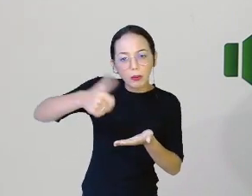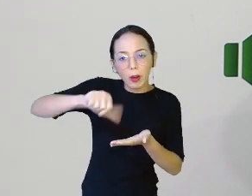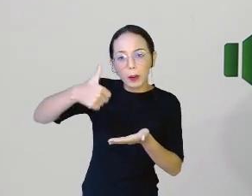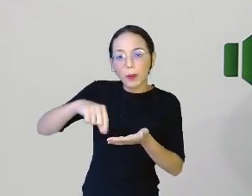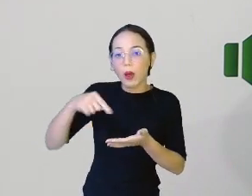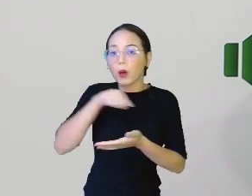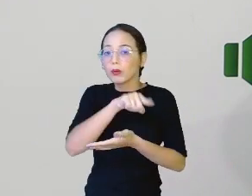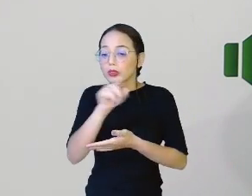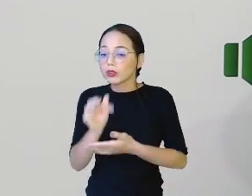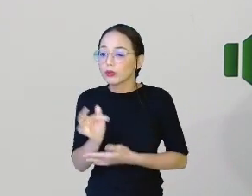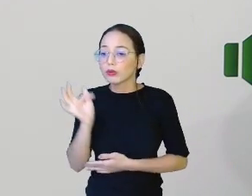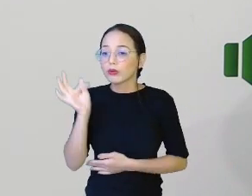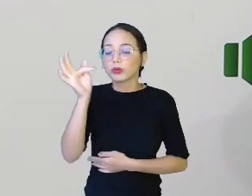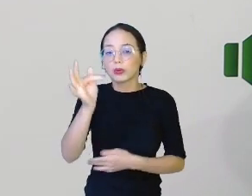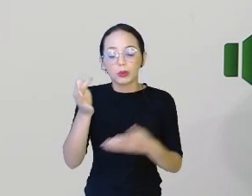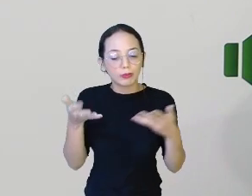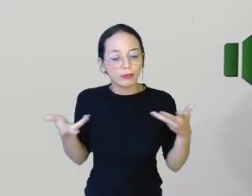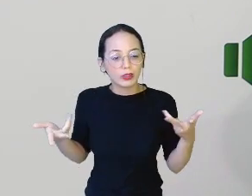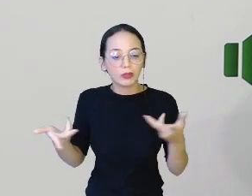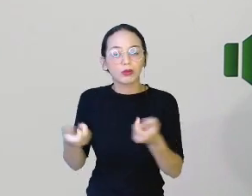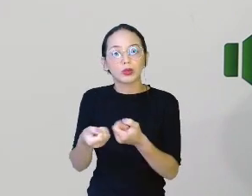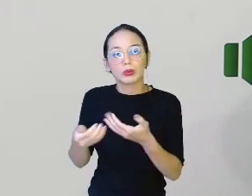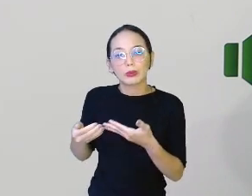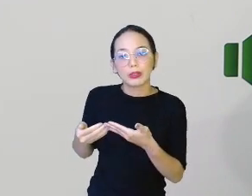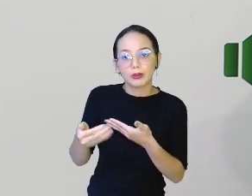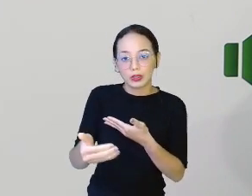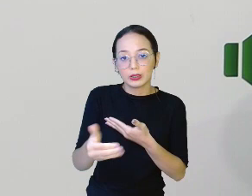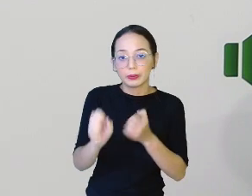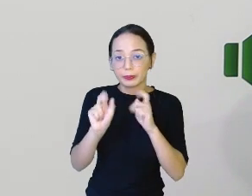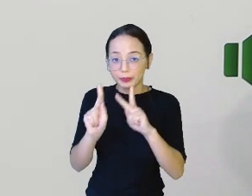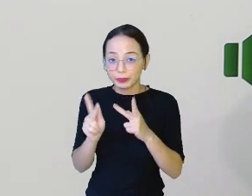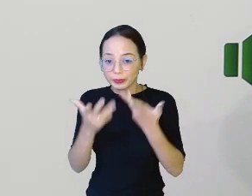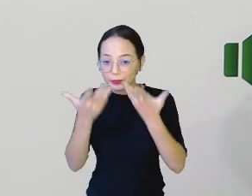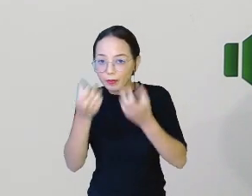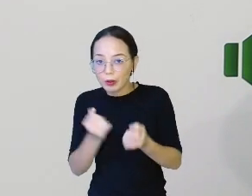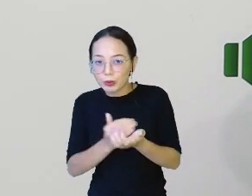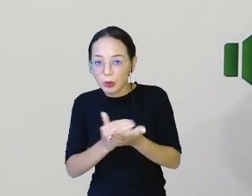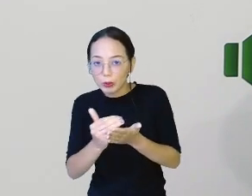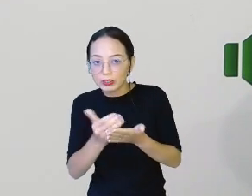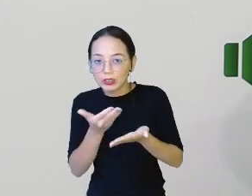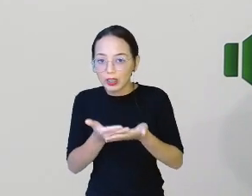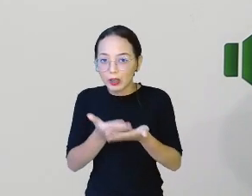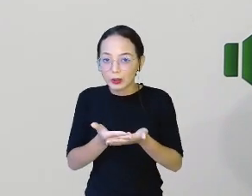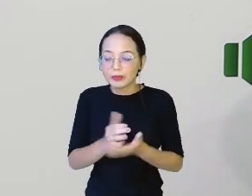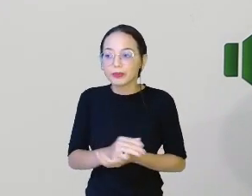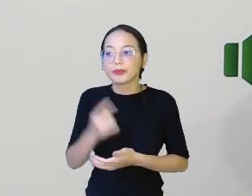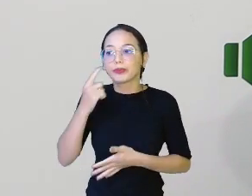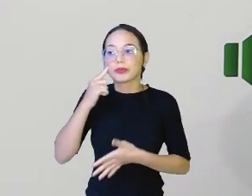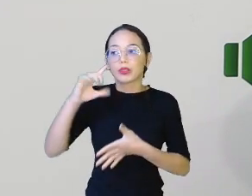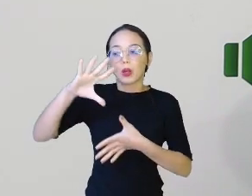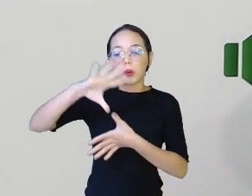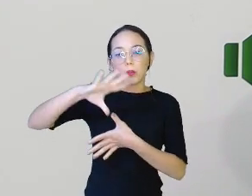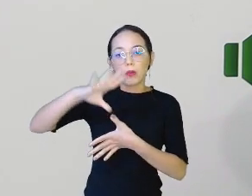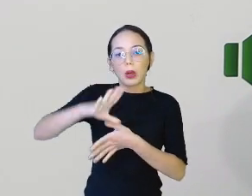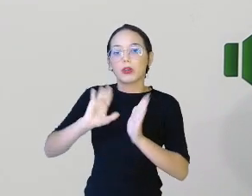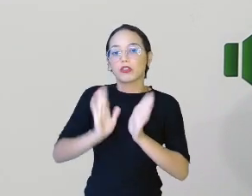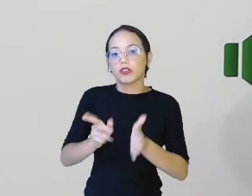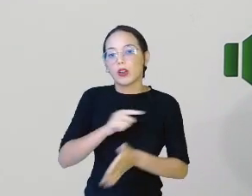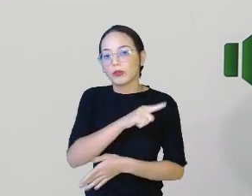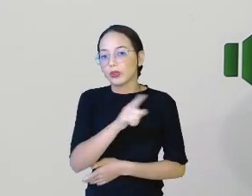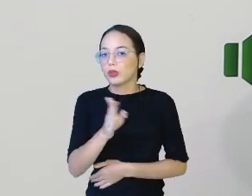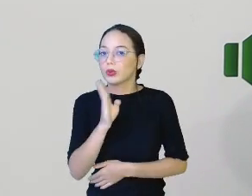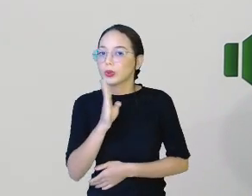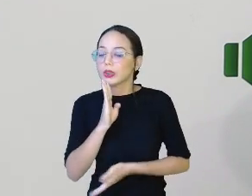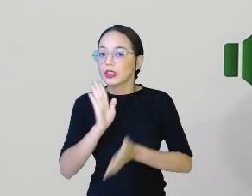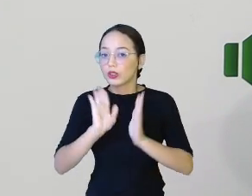você vai ter um futuro brilhante pela frente. Vamos começar a nossa aula. Esse mapa já é conhecido por você,